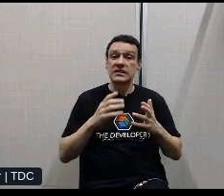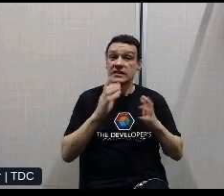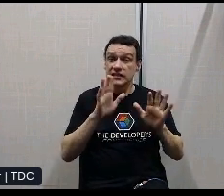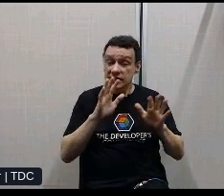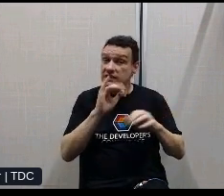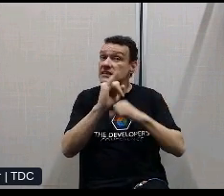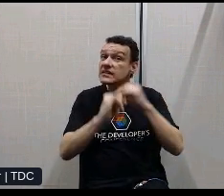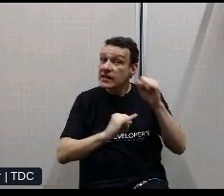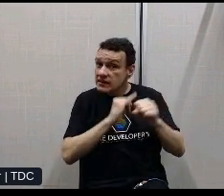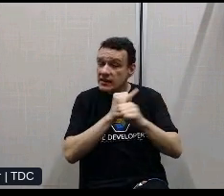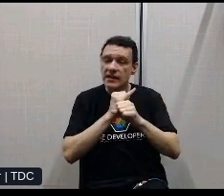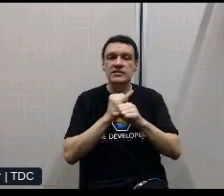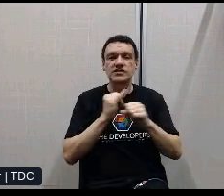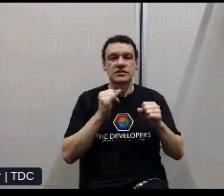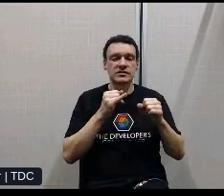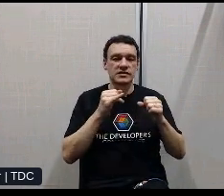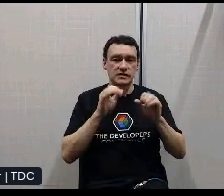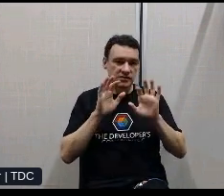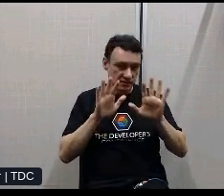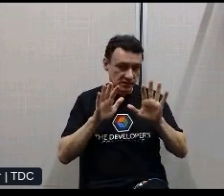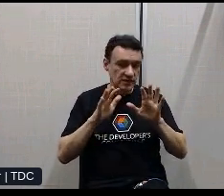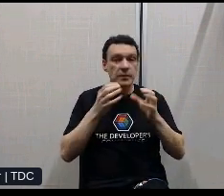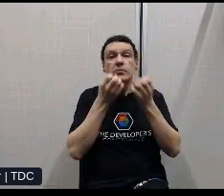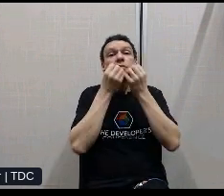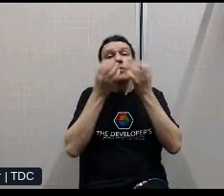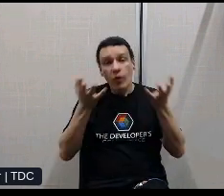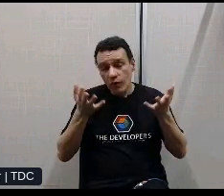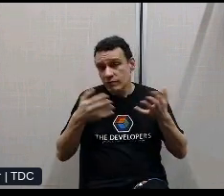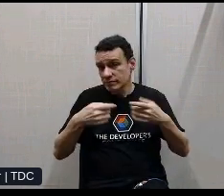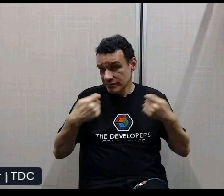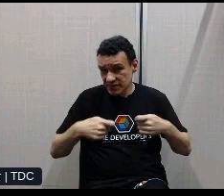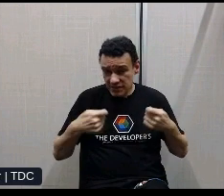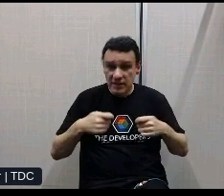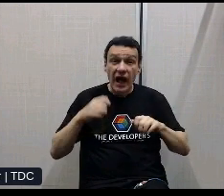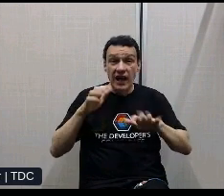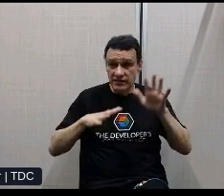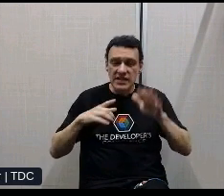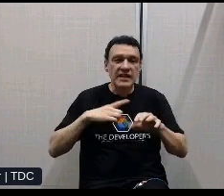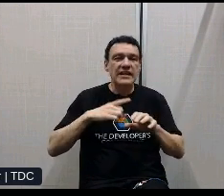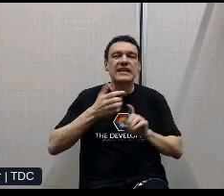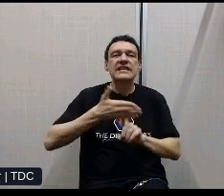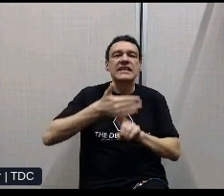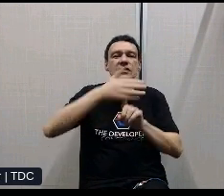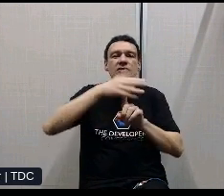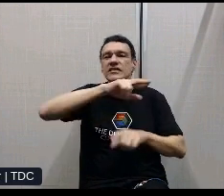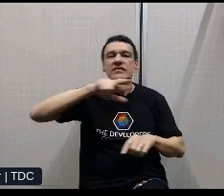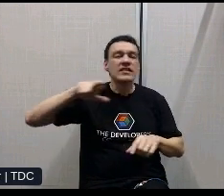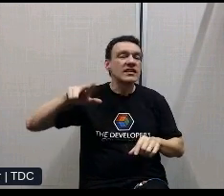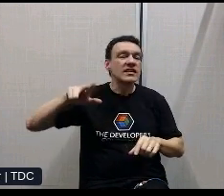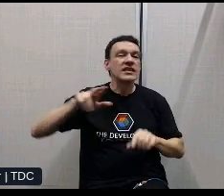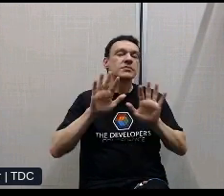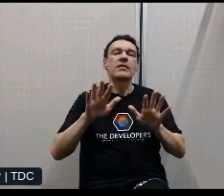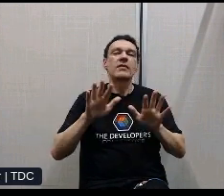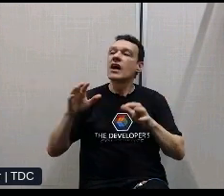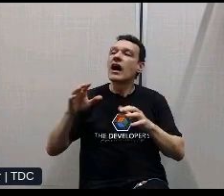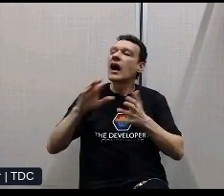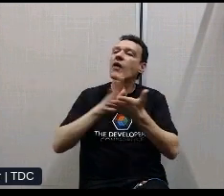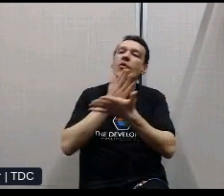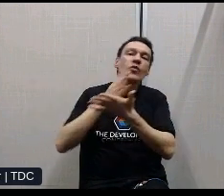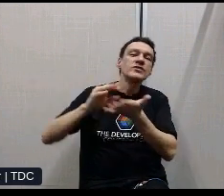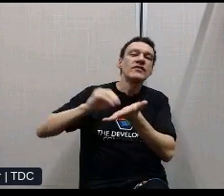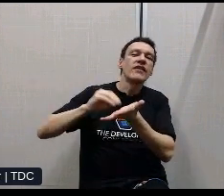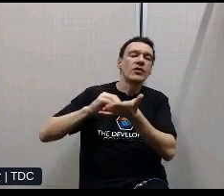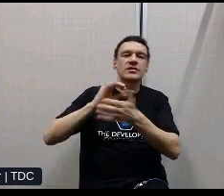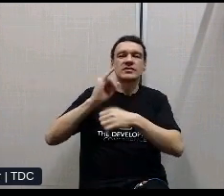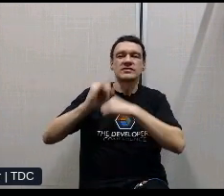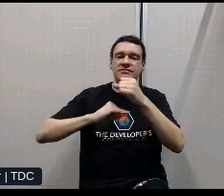Não basta a gente ter várias tecnologias e a gente não ter como utilizá-las, ou não dar oportunidade para todos, na verdade. Então, a